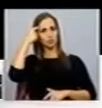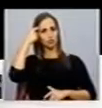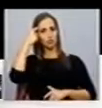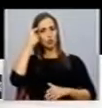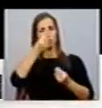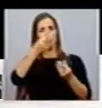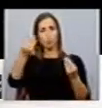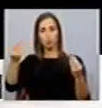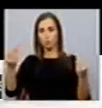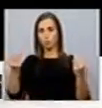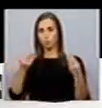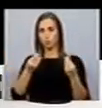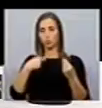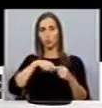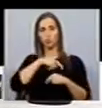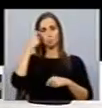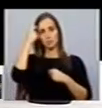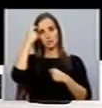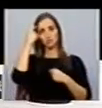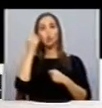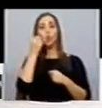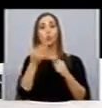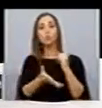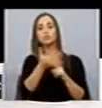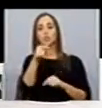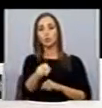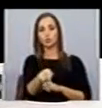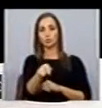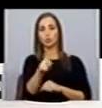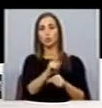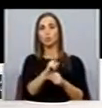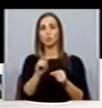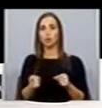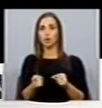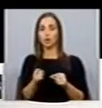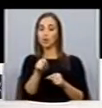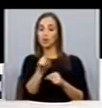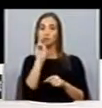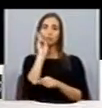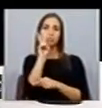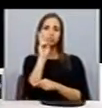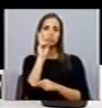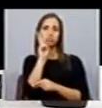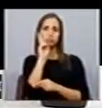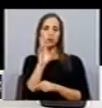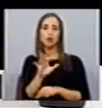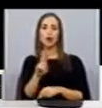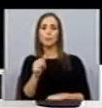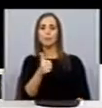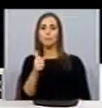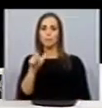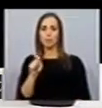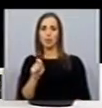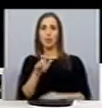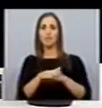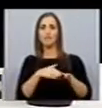povoado do que aquilo que nós pensávamos. Como é que eles chegaram a esta conclusão? Bom, eles chegaram precisamente nessas observações do Hubble e fizeram uma espécie de